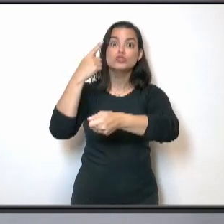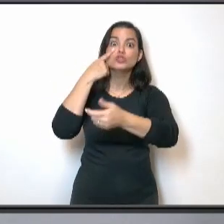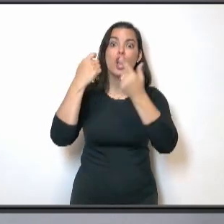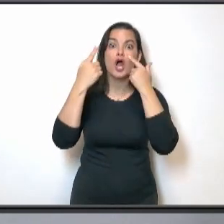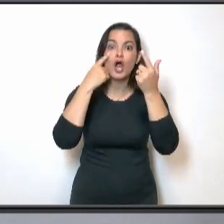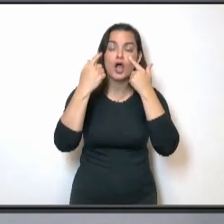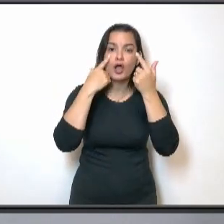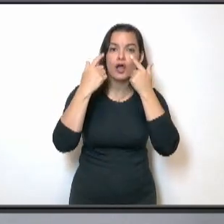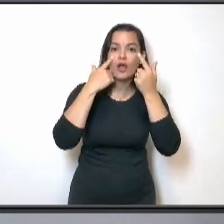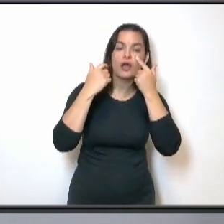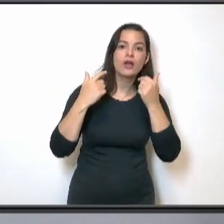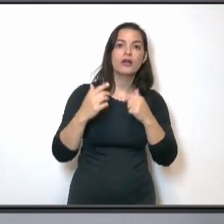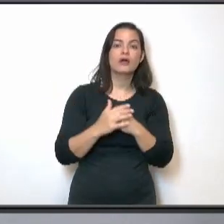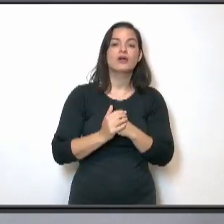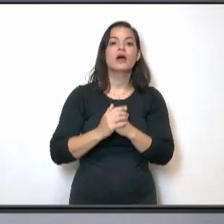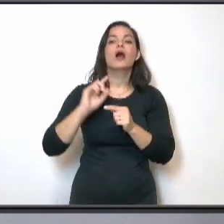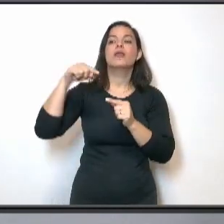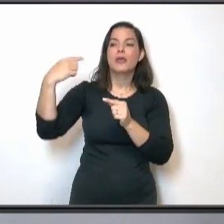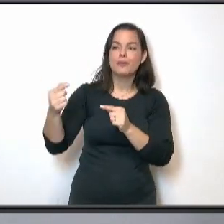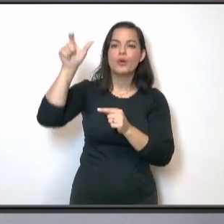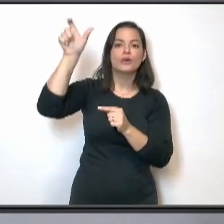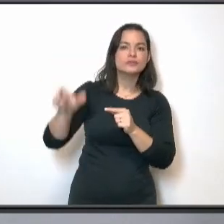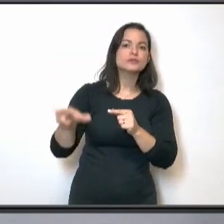E depois aquele irmão em Cristo foi contar para ele: